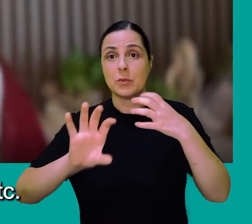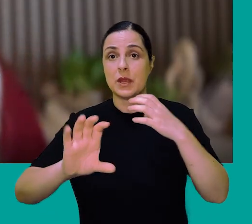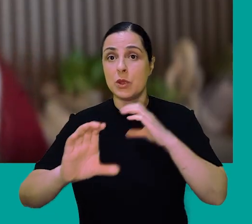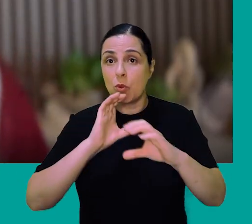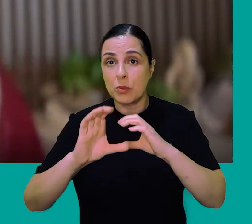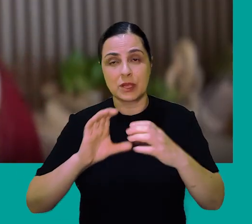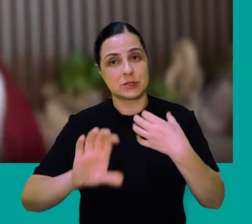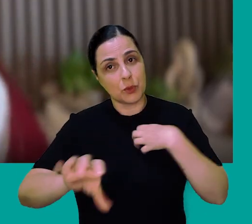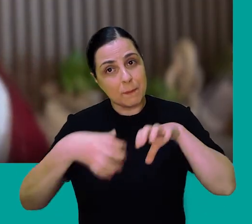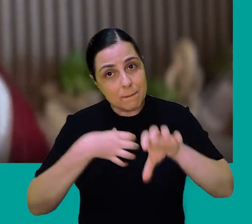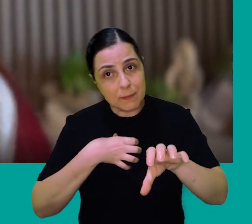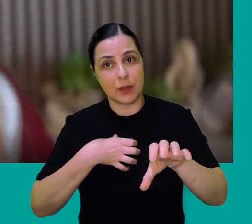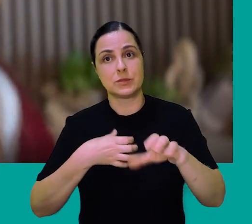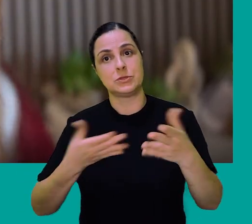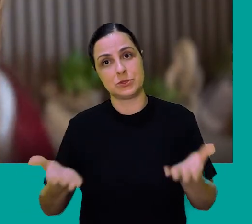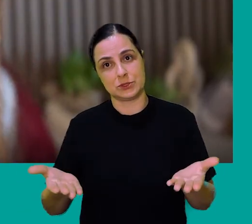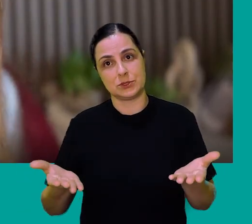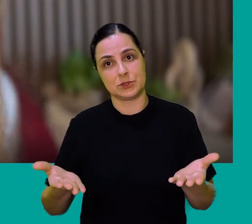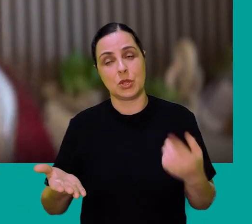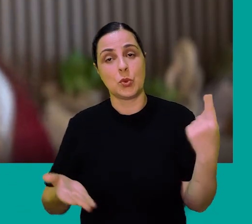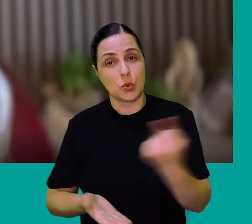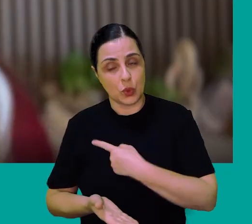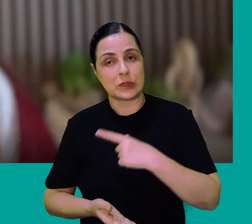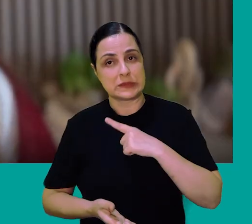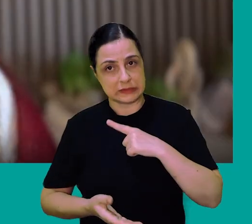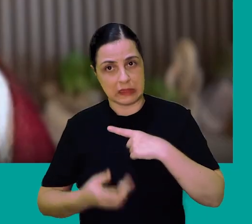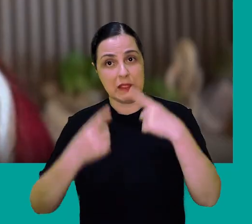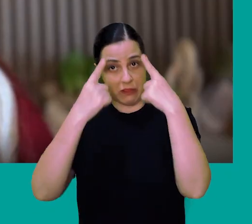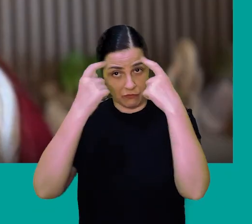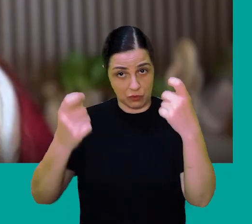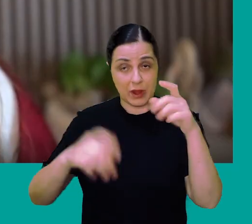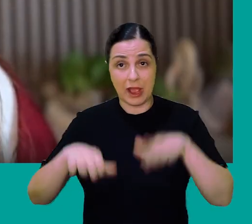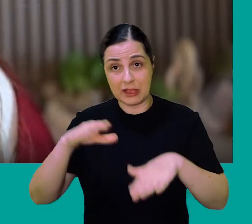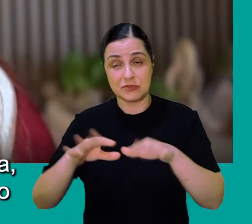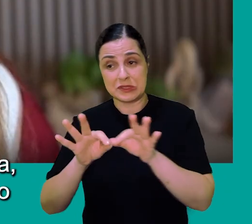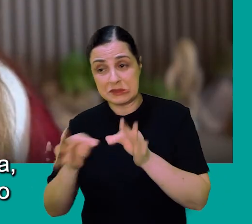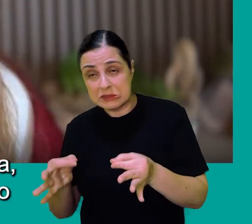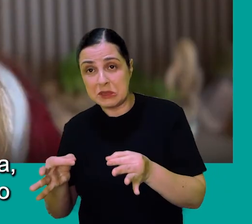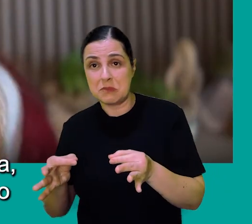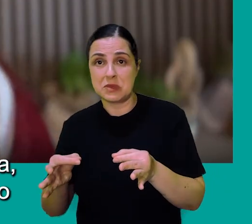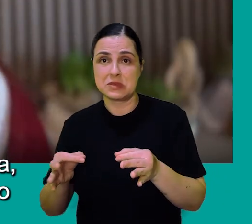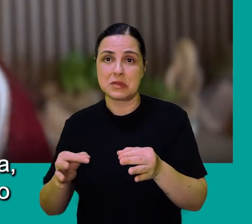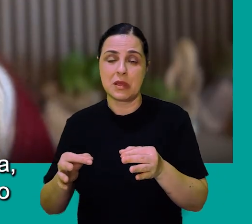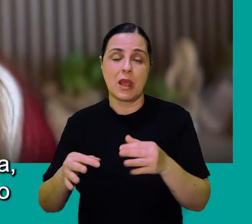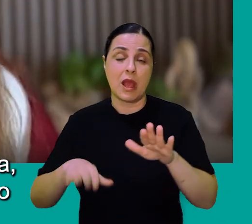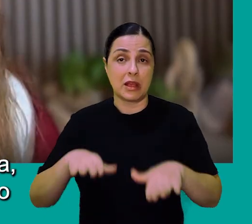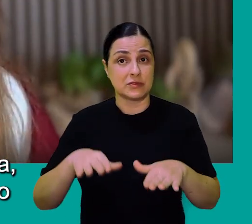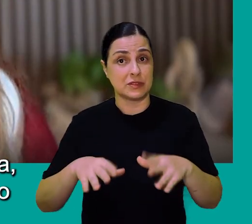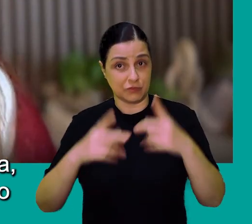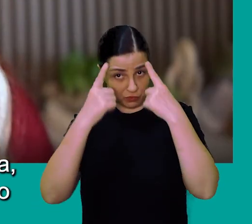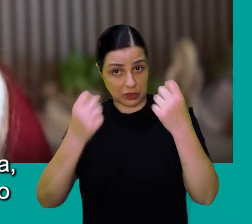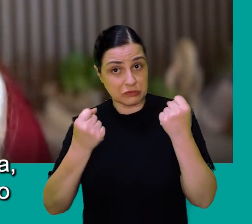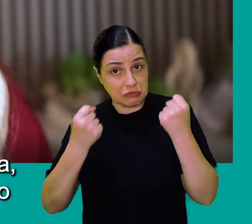etc., a gente é cercado de pequenas e grandes, né, violências o tempo inteiro. Né, a forma como a gente se comunica, a forma